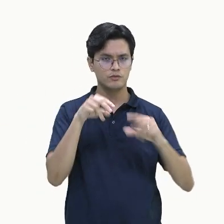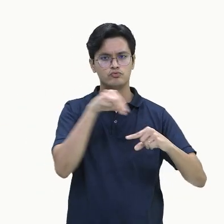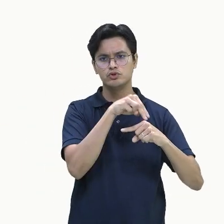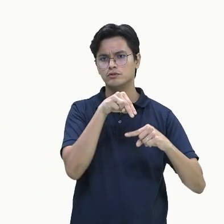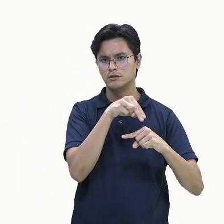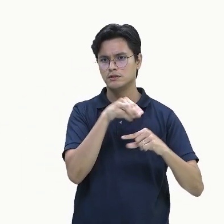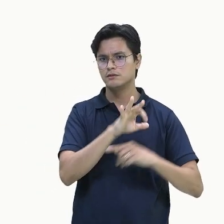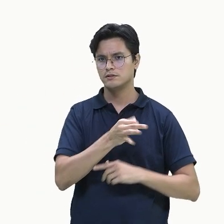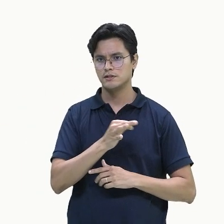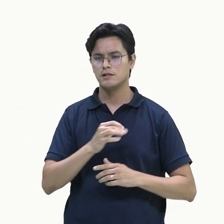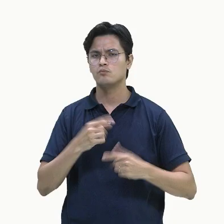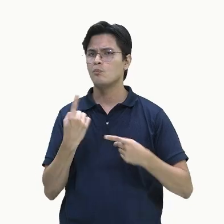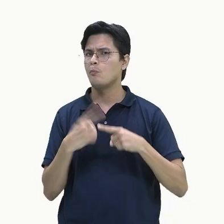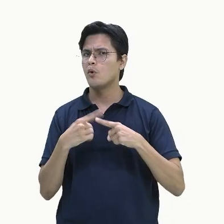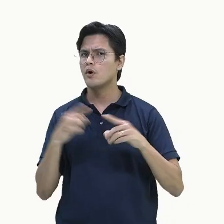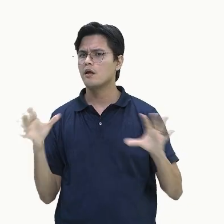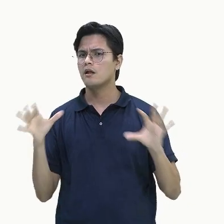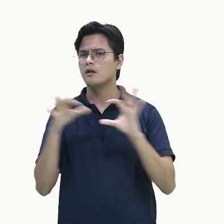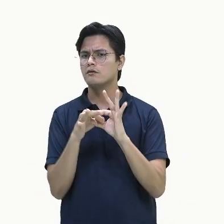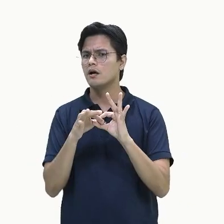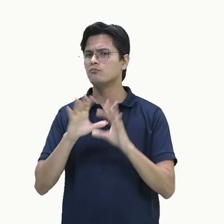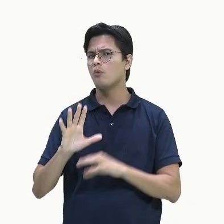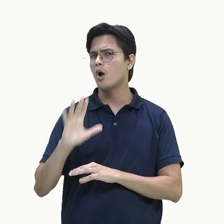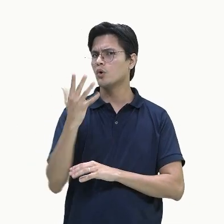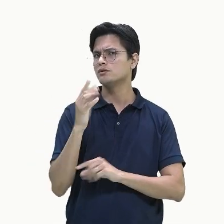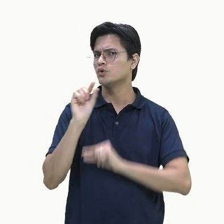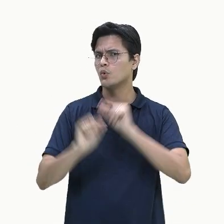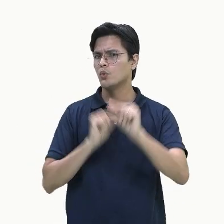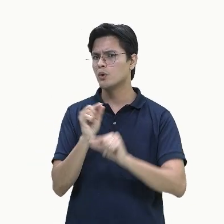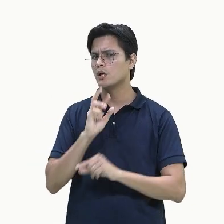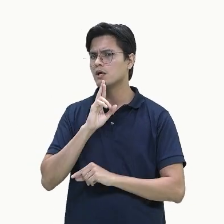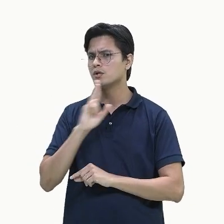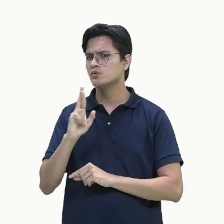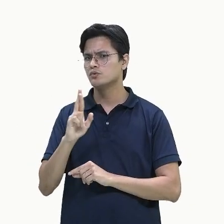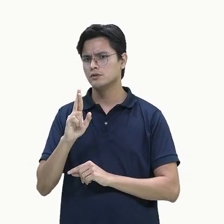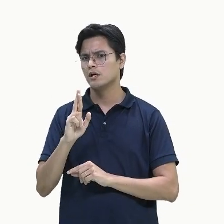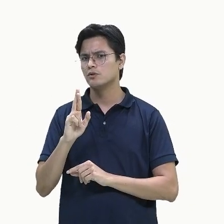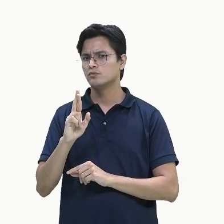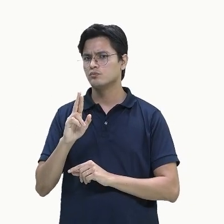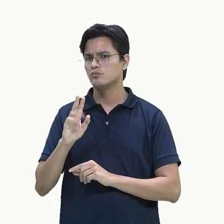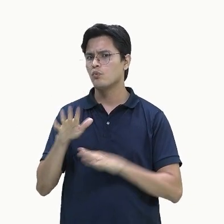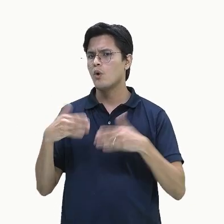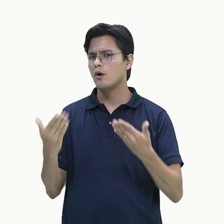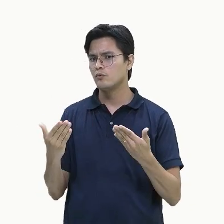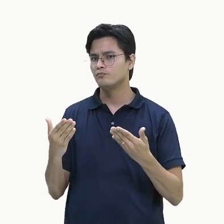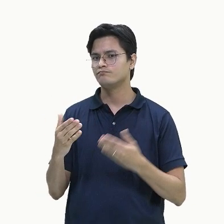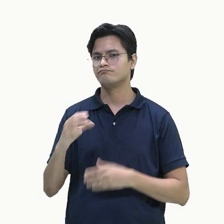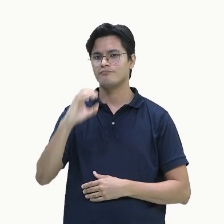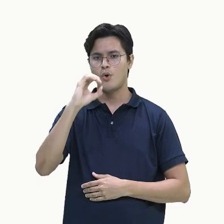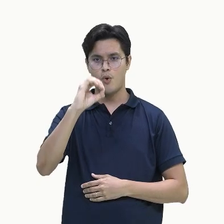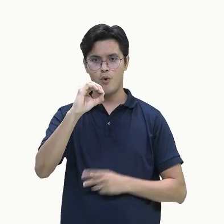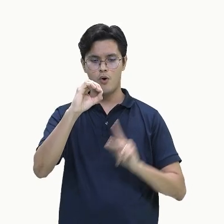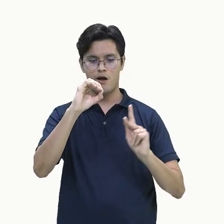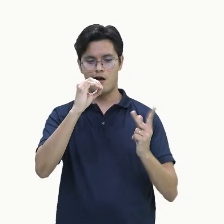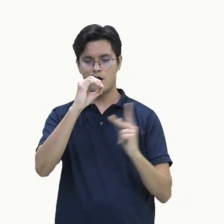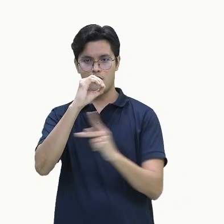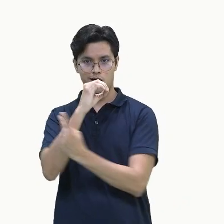se ligaram? O que aconteceu com esses dois que saíram aqui? Eles estão aqui, ó. É a água,